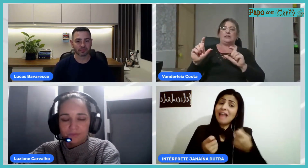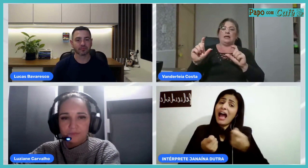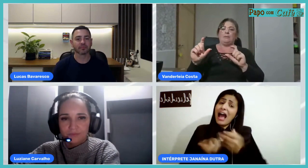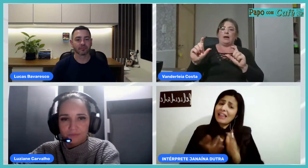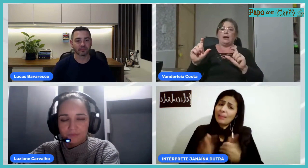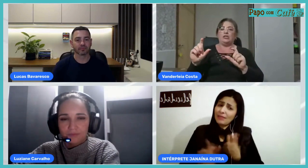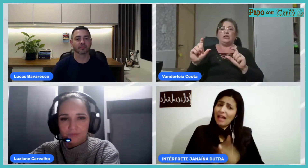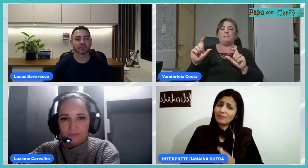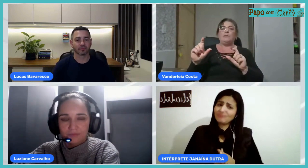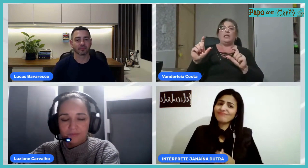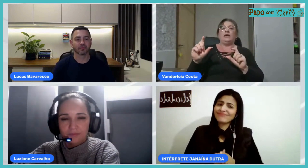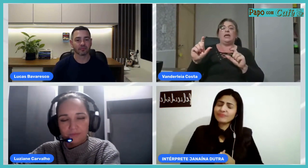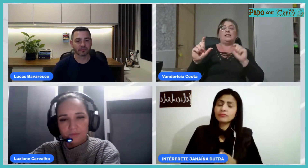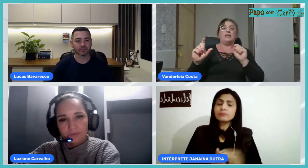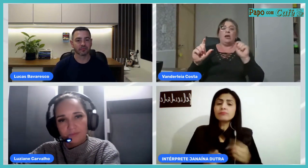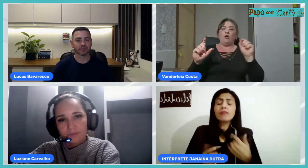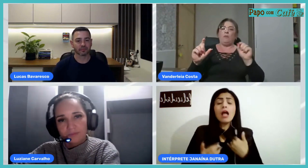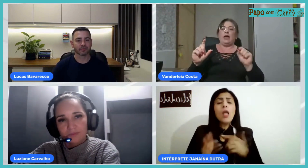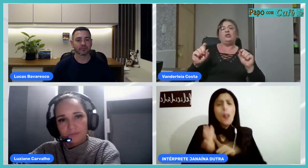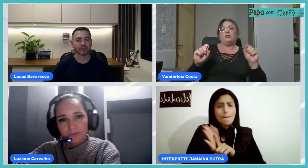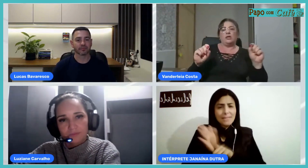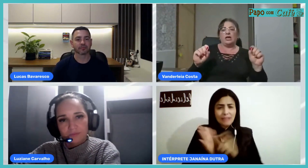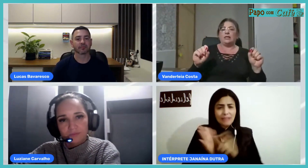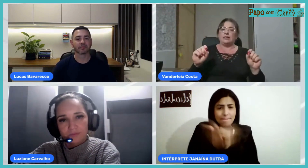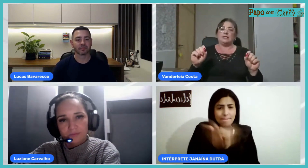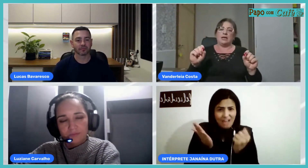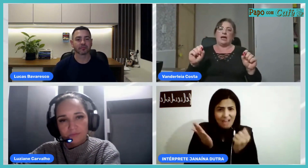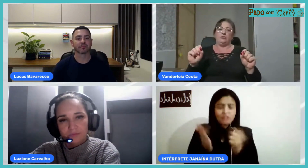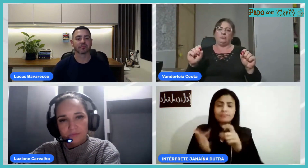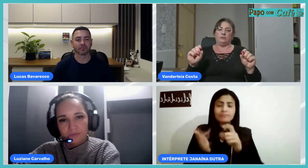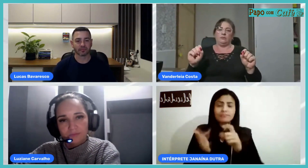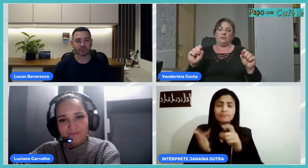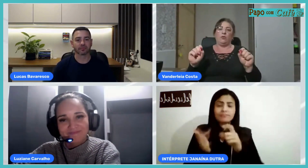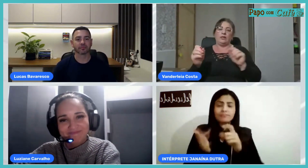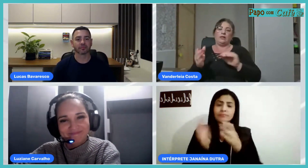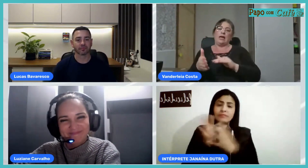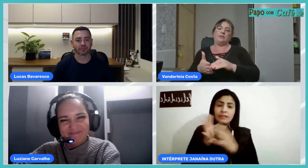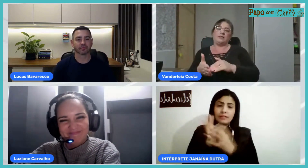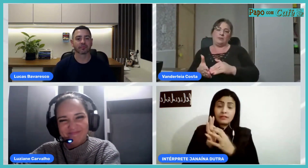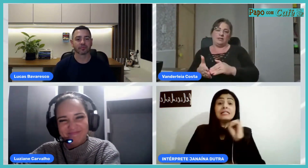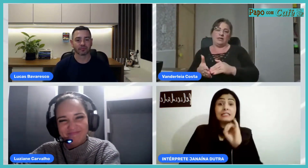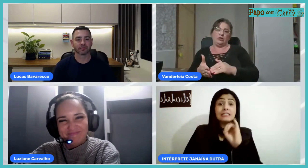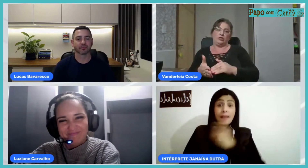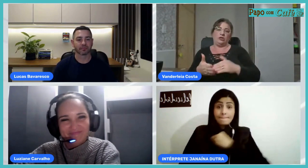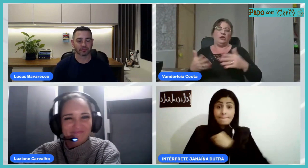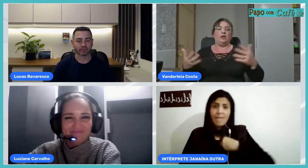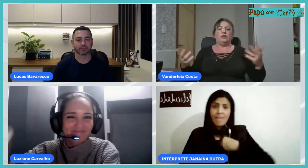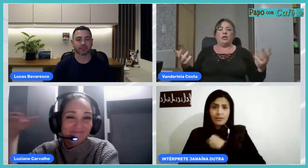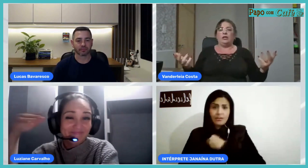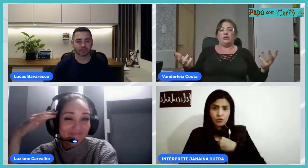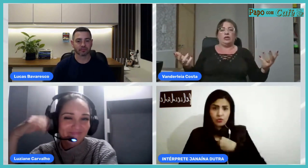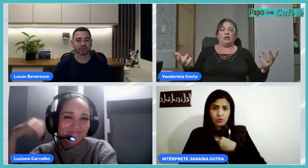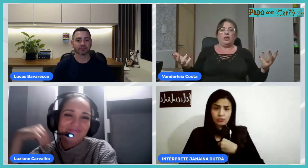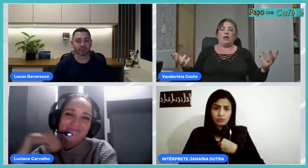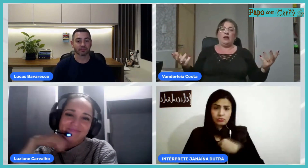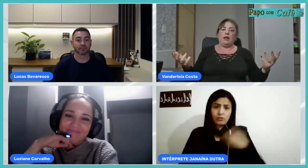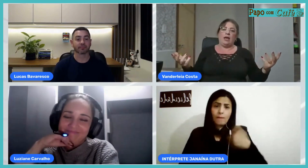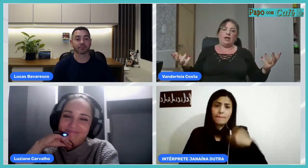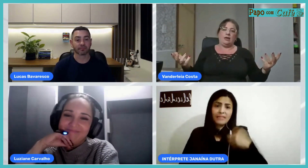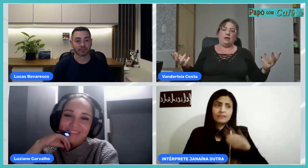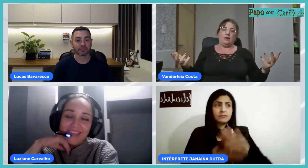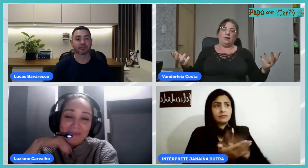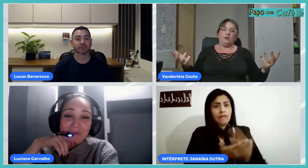eu fui pesquisar na página, que é se o médico achar necessário o intérprete estar presente. Gente,